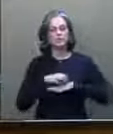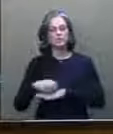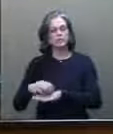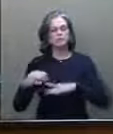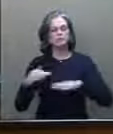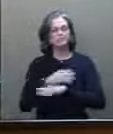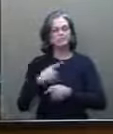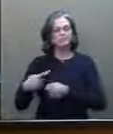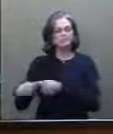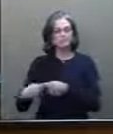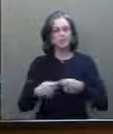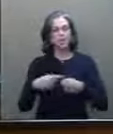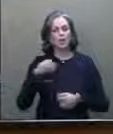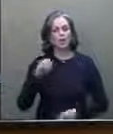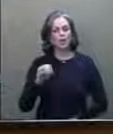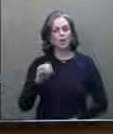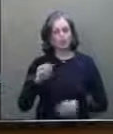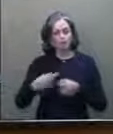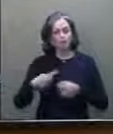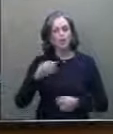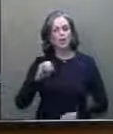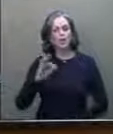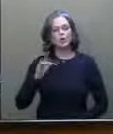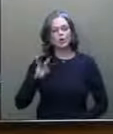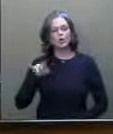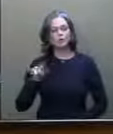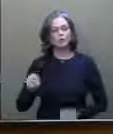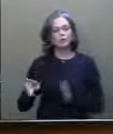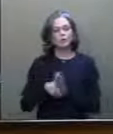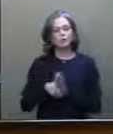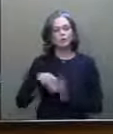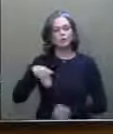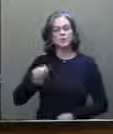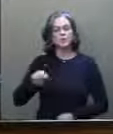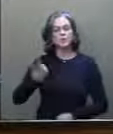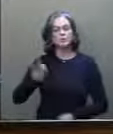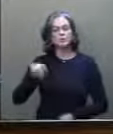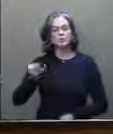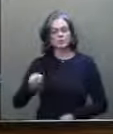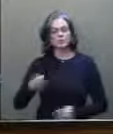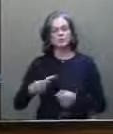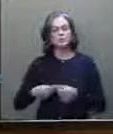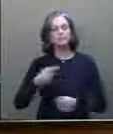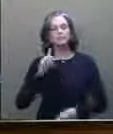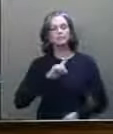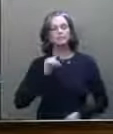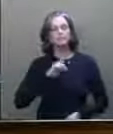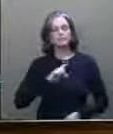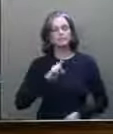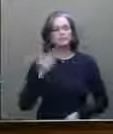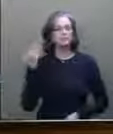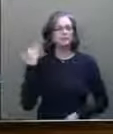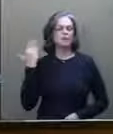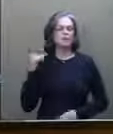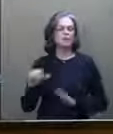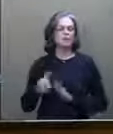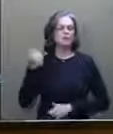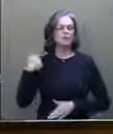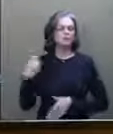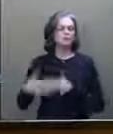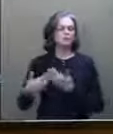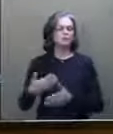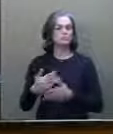Urbanos. Otávio Vieira era natural de Matias Barbosa, Minas Gerais. Foi pioneiro no transporte coletivo urbano, onde atuava